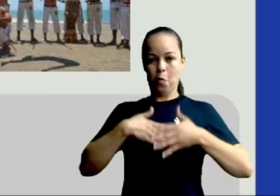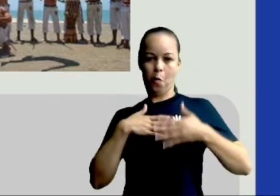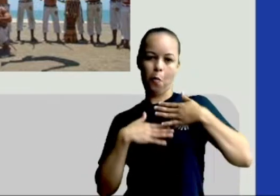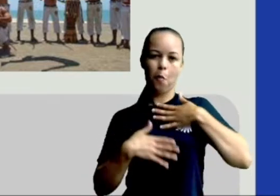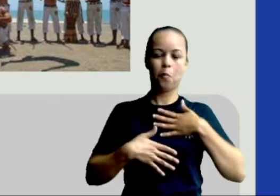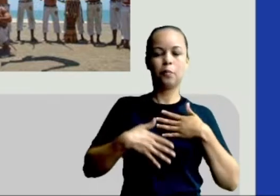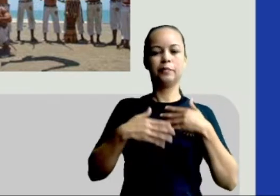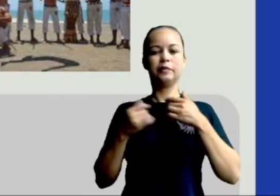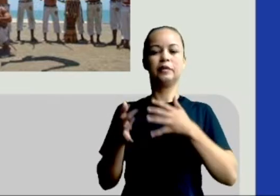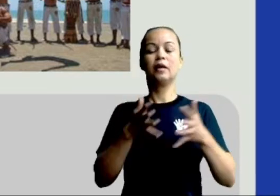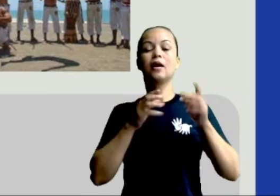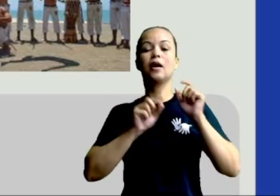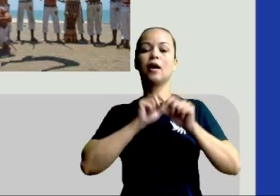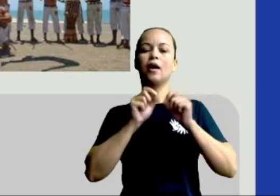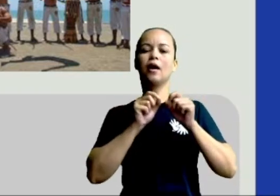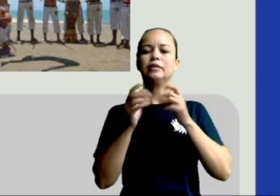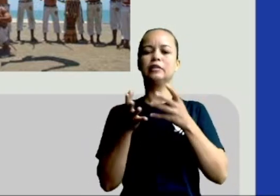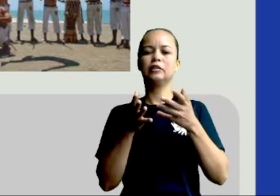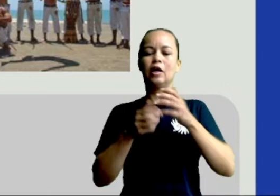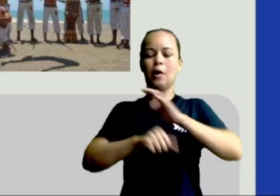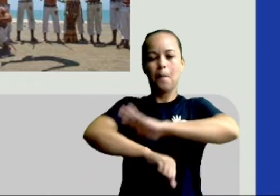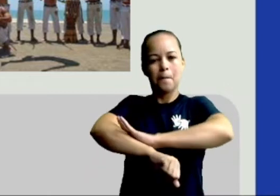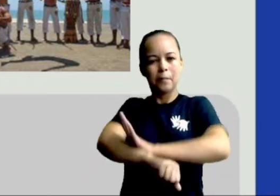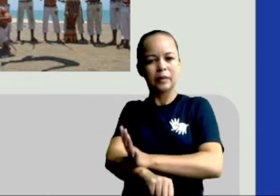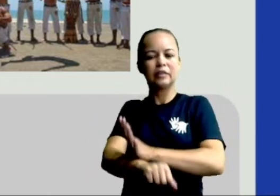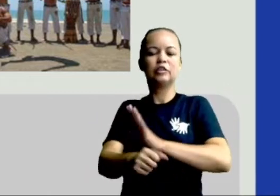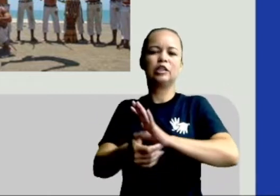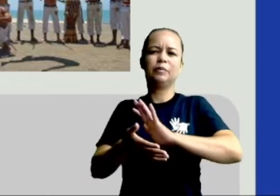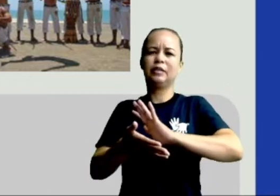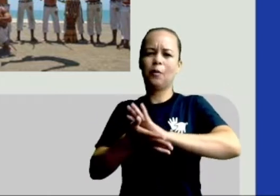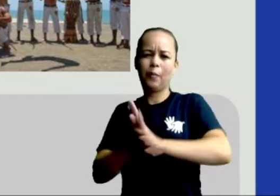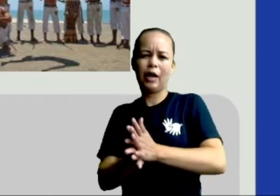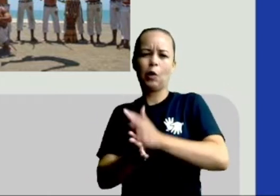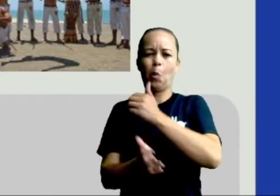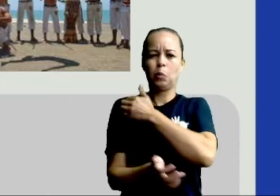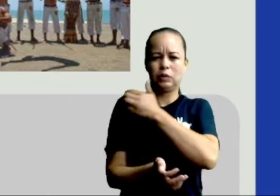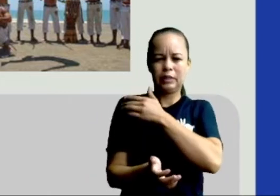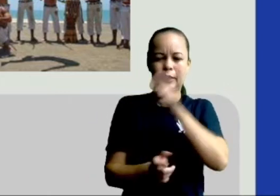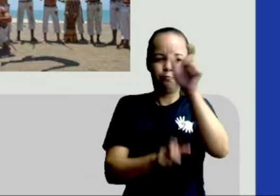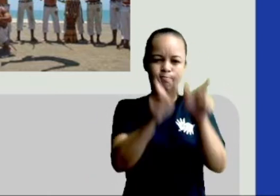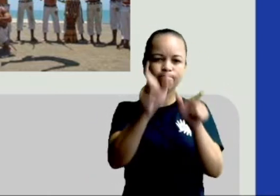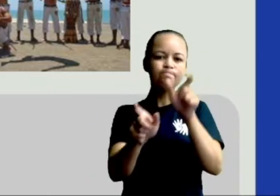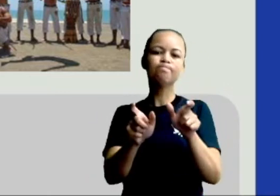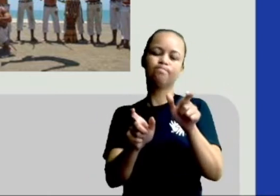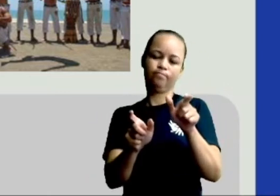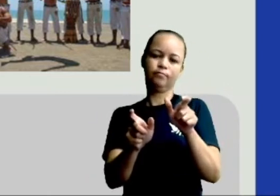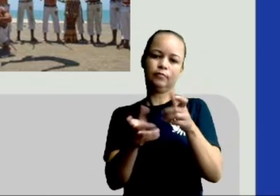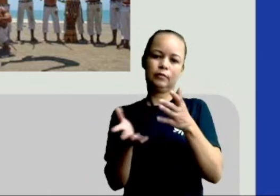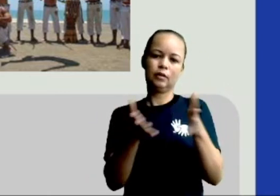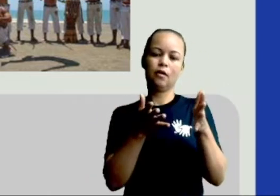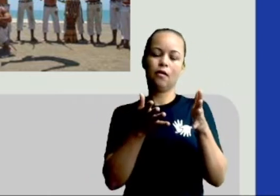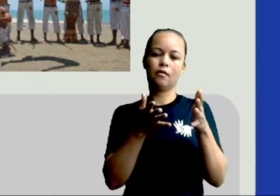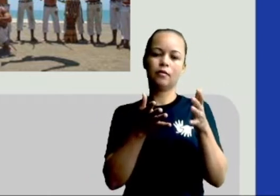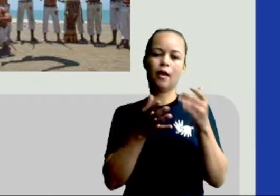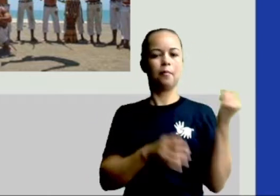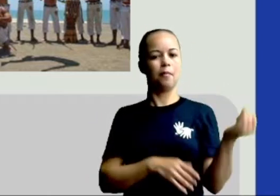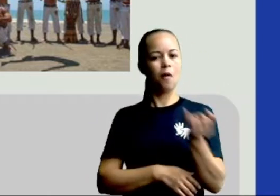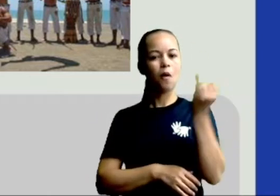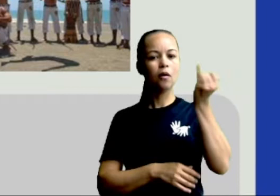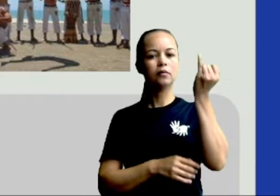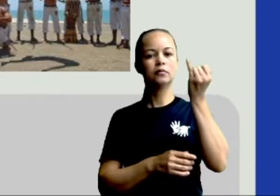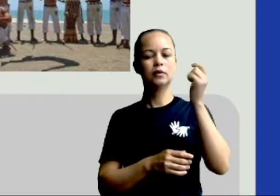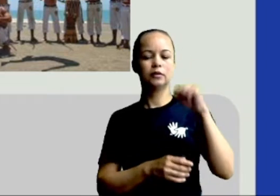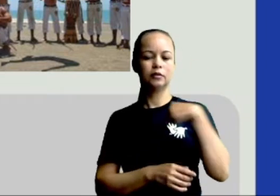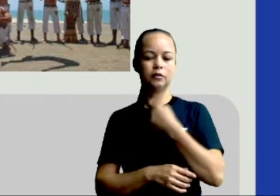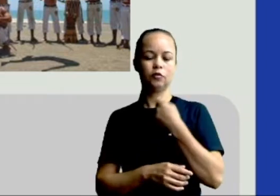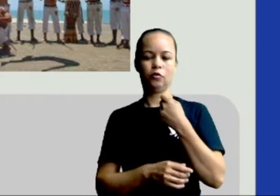a respeito da discriminação e preconceitos baseados na aparência das pessoas. Então, é por isso que é importante que a gente saiba